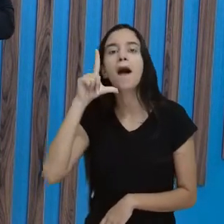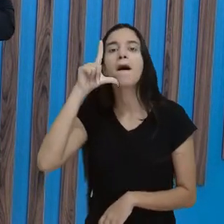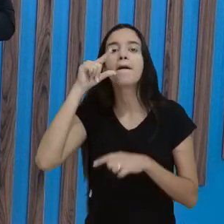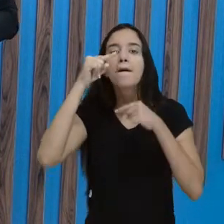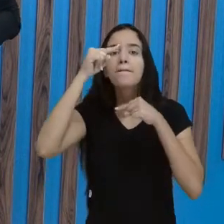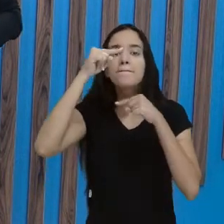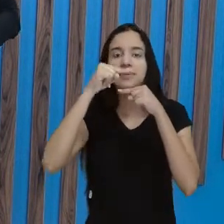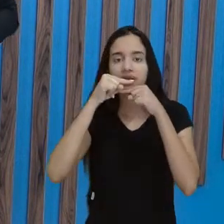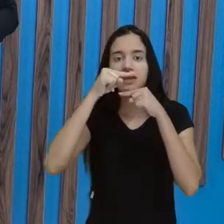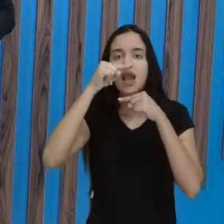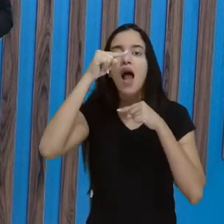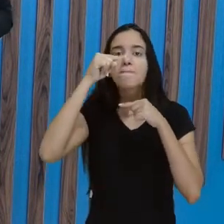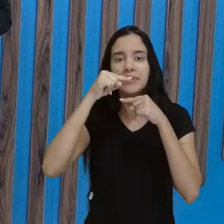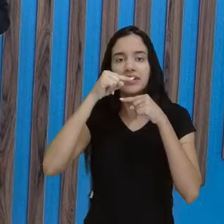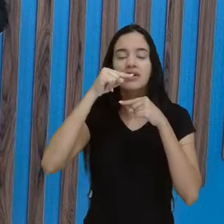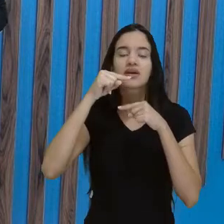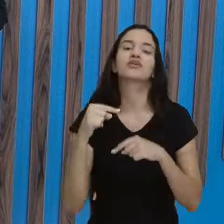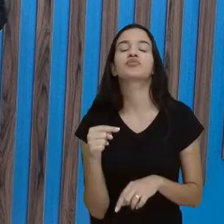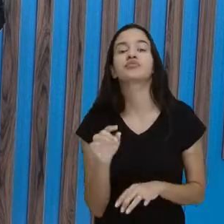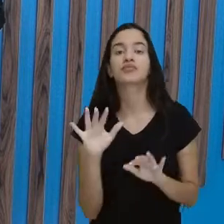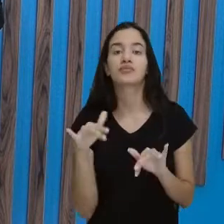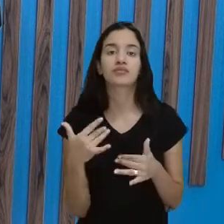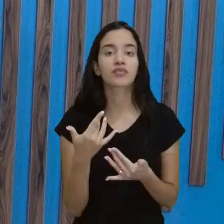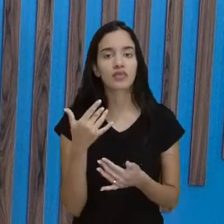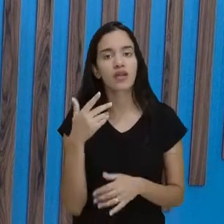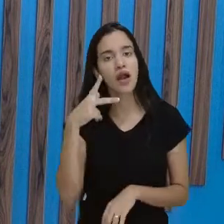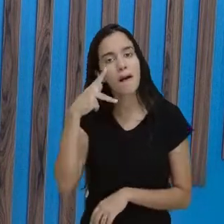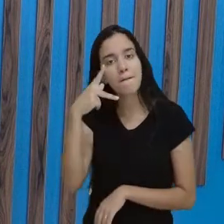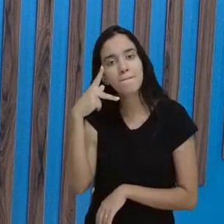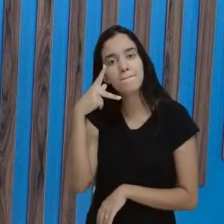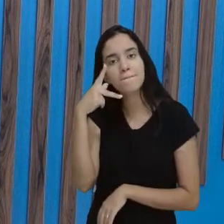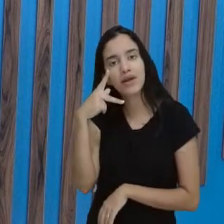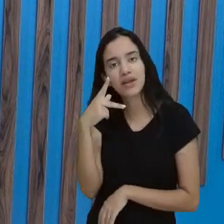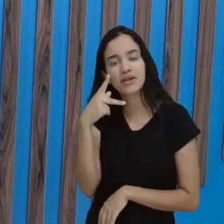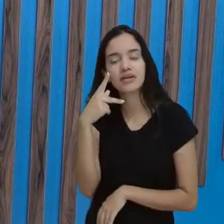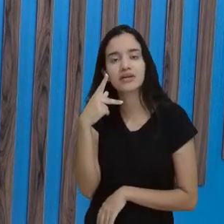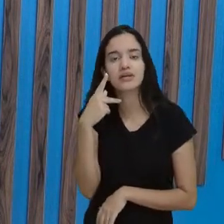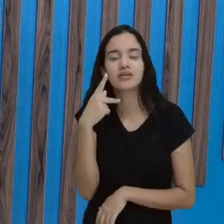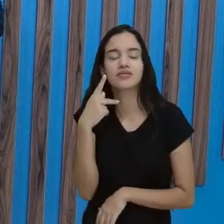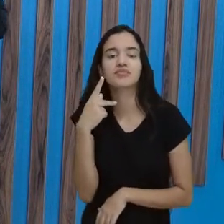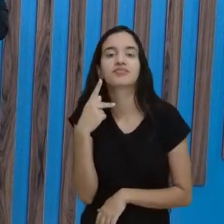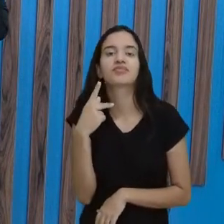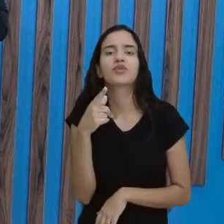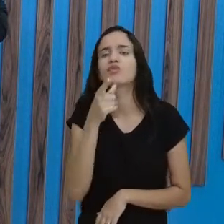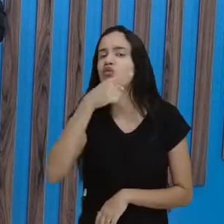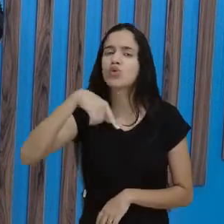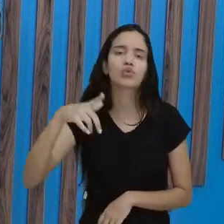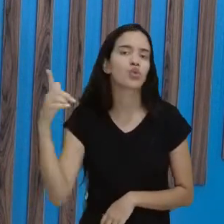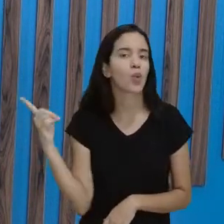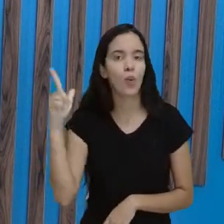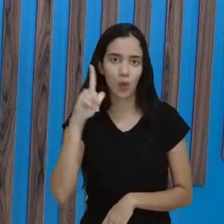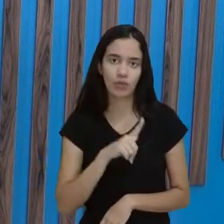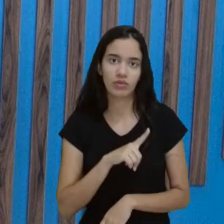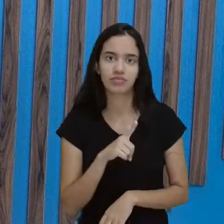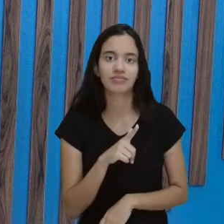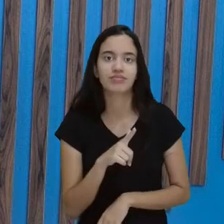lábios. Tenta falar P sem tocar seus lábios. Impossível, você também não vai